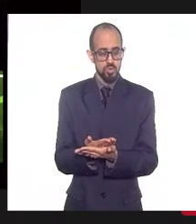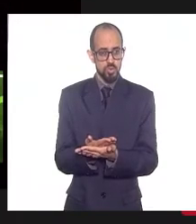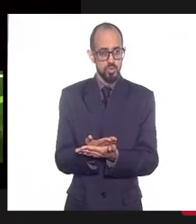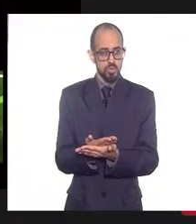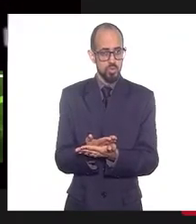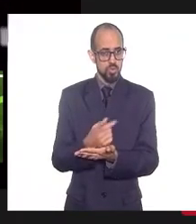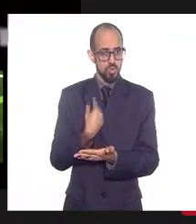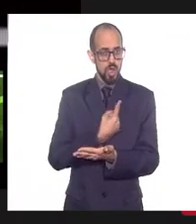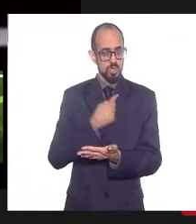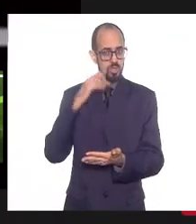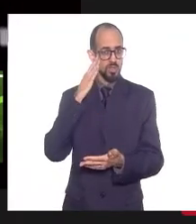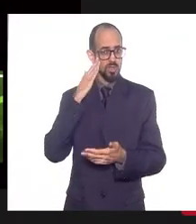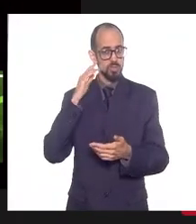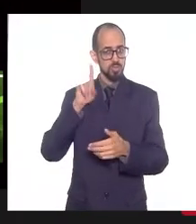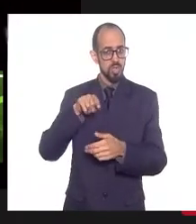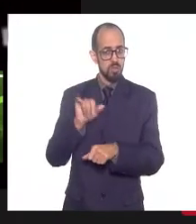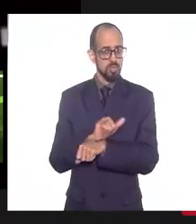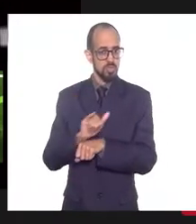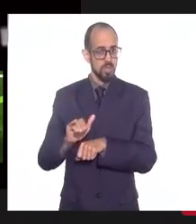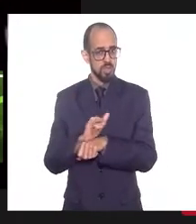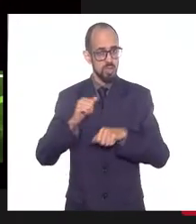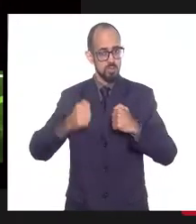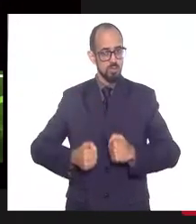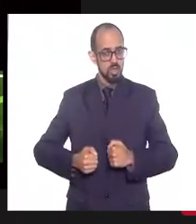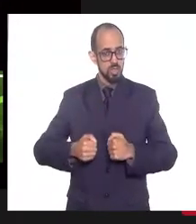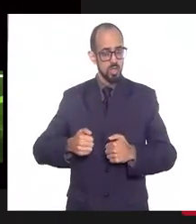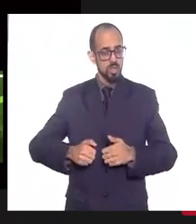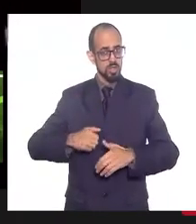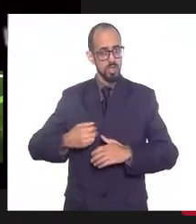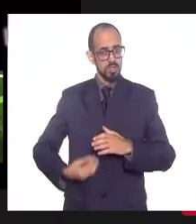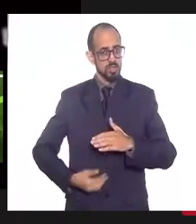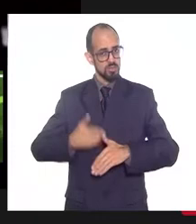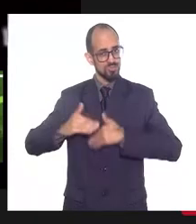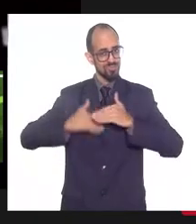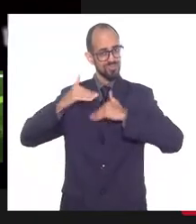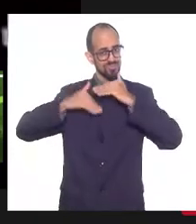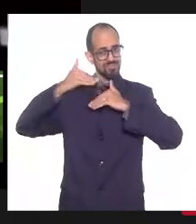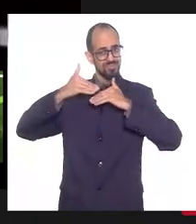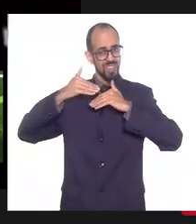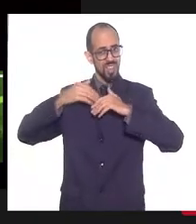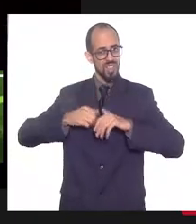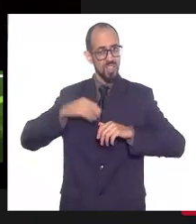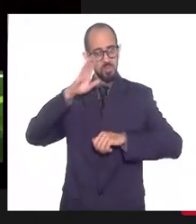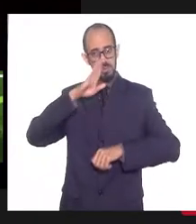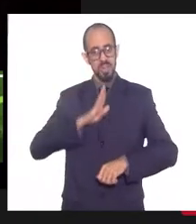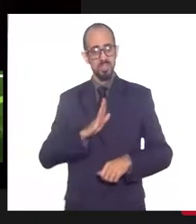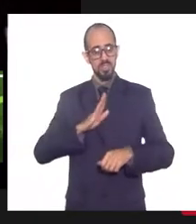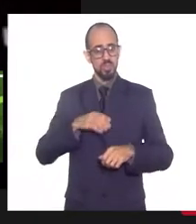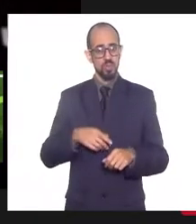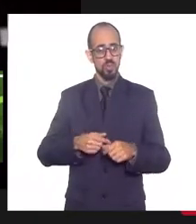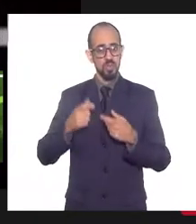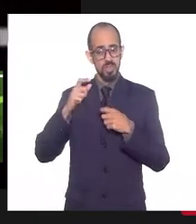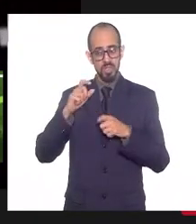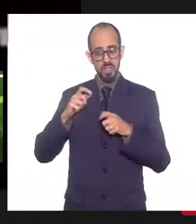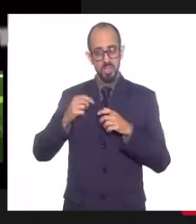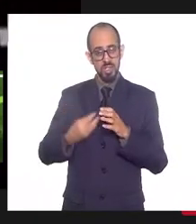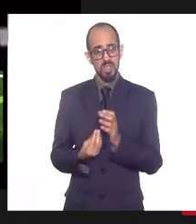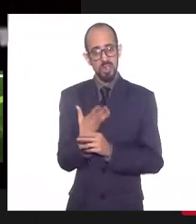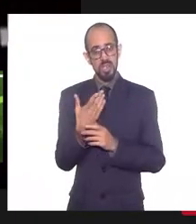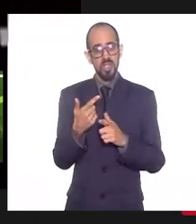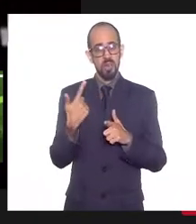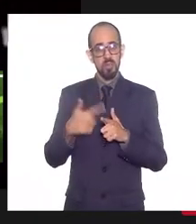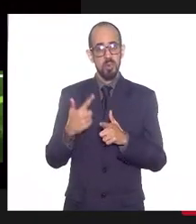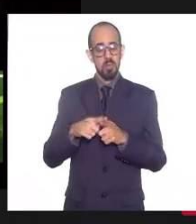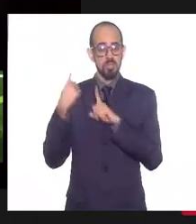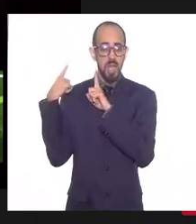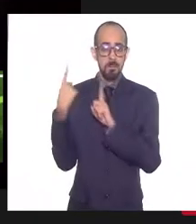uma estratégia de poder que está em andamento no Brasil, que ameaça profunda e seriamente a questão